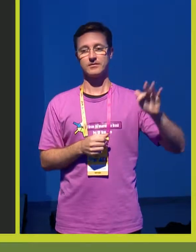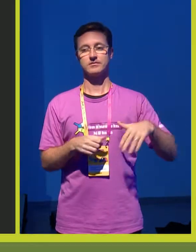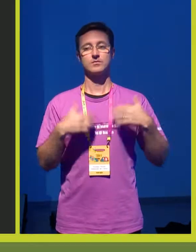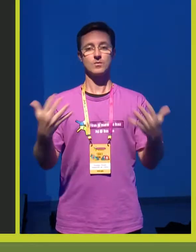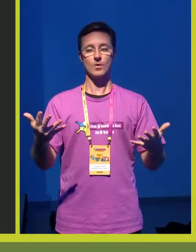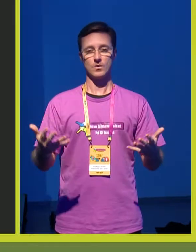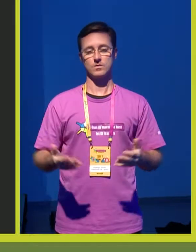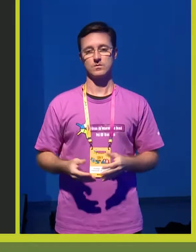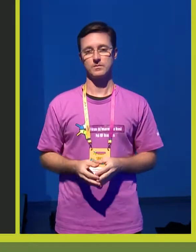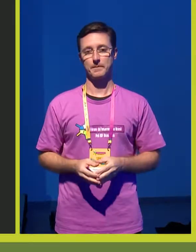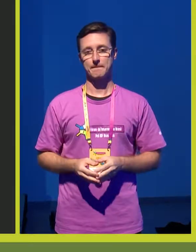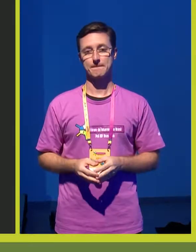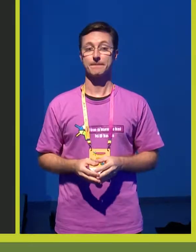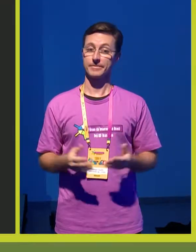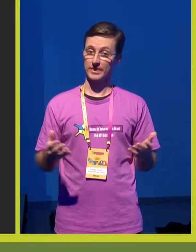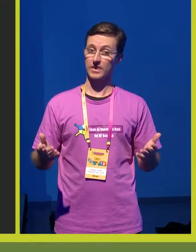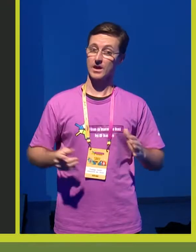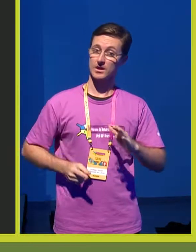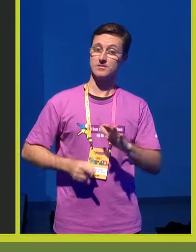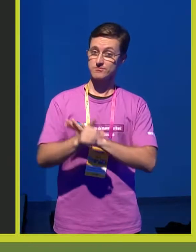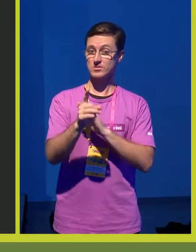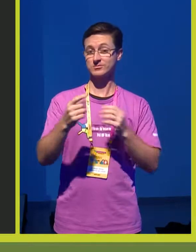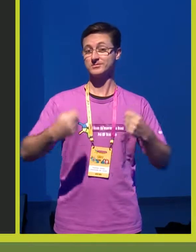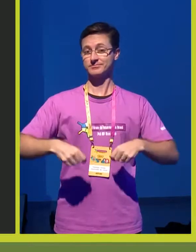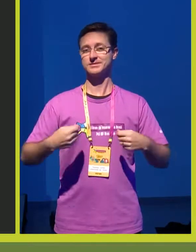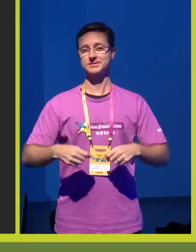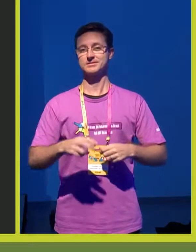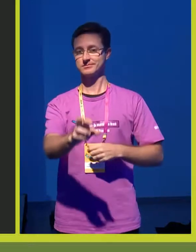condições? Essa é a pergunta fundamental.